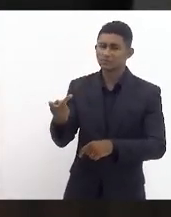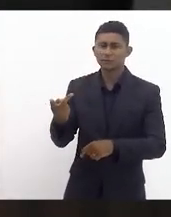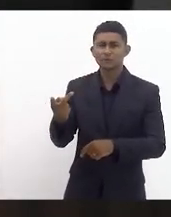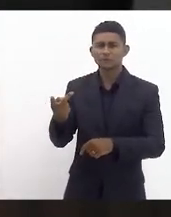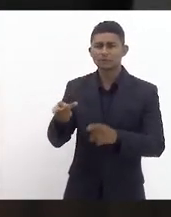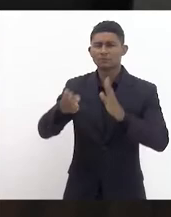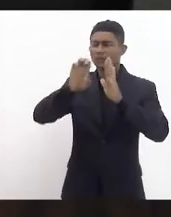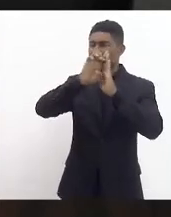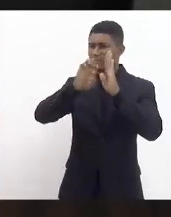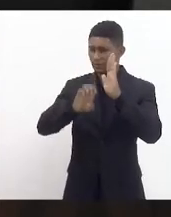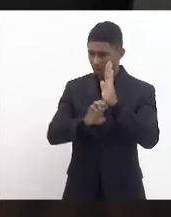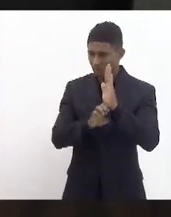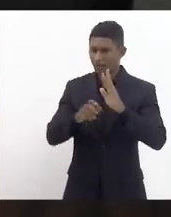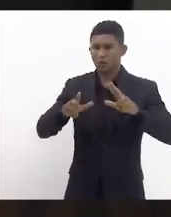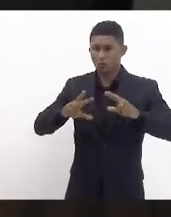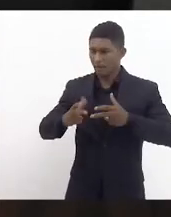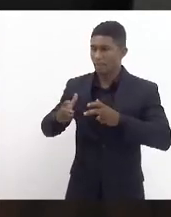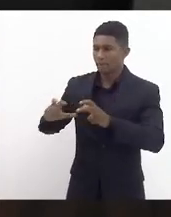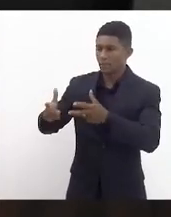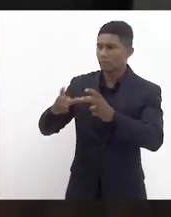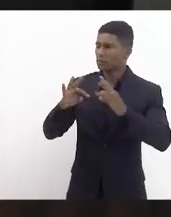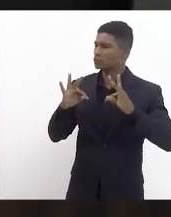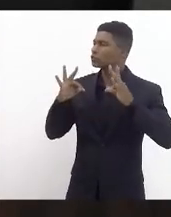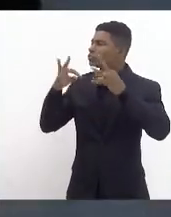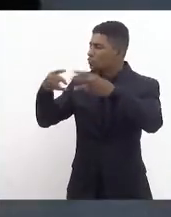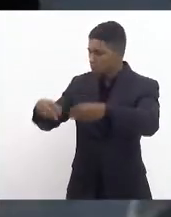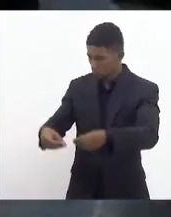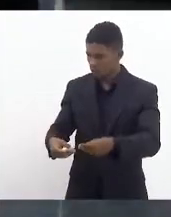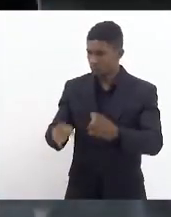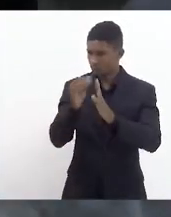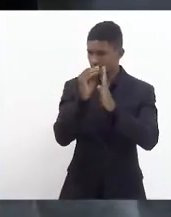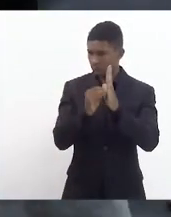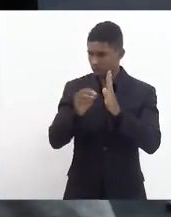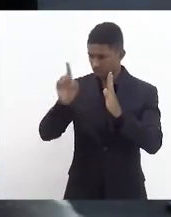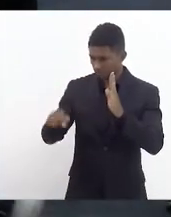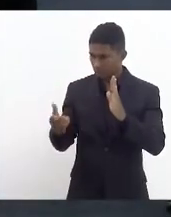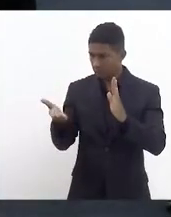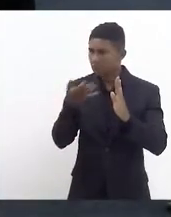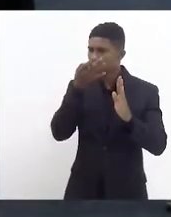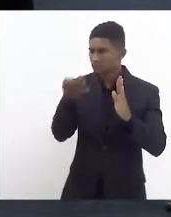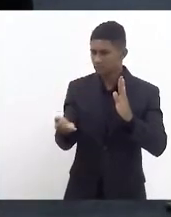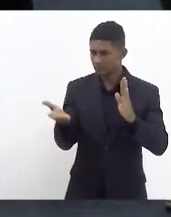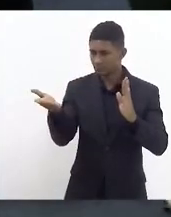todas as emendas das comissões no parecer de Vossa Excelência.